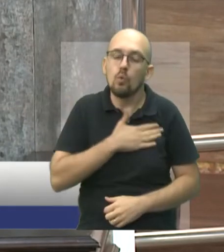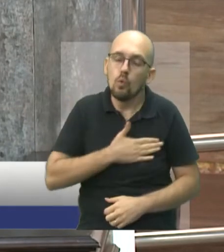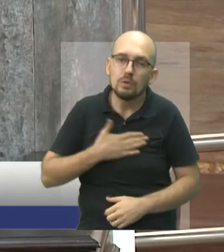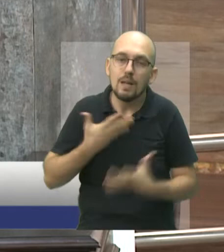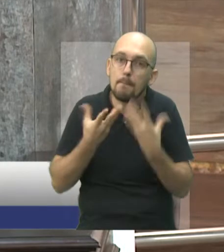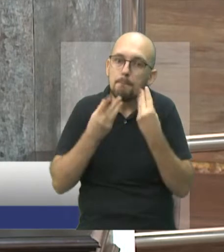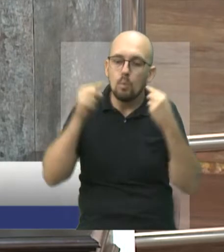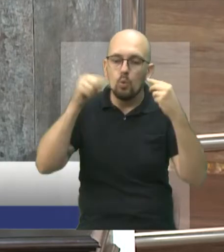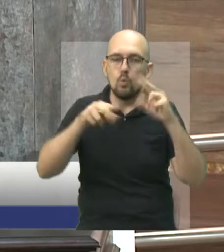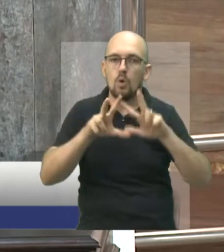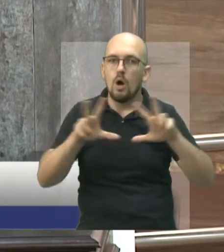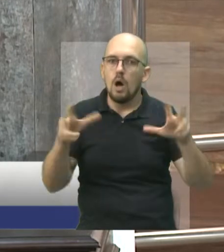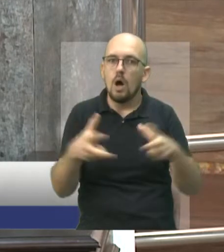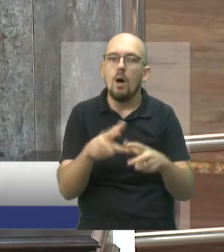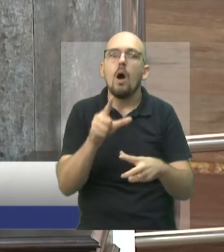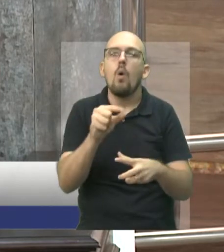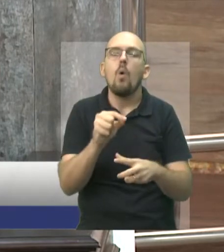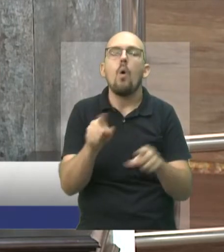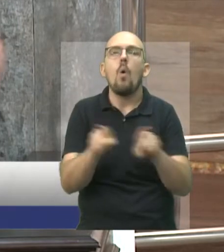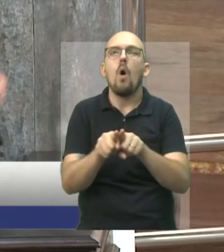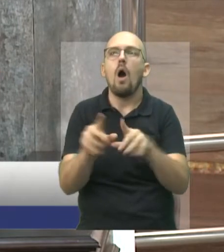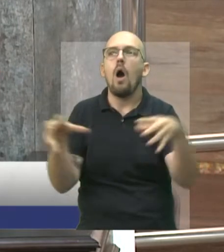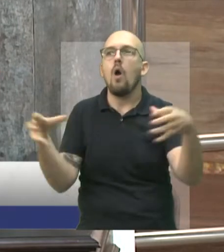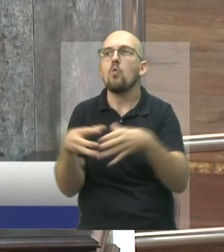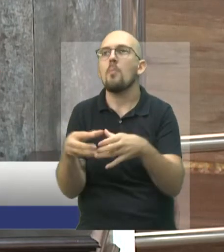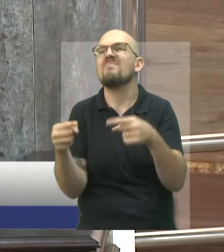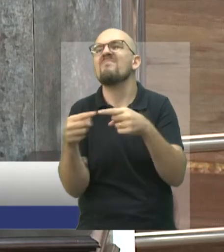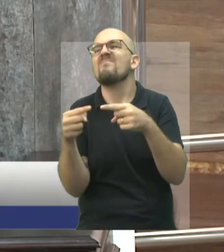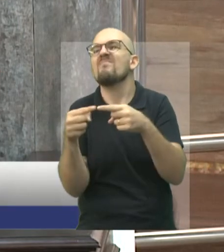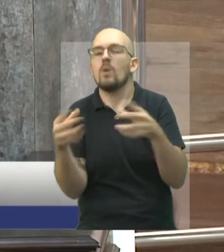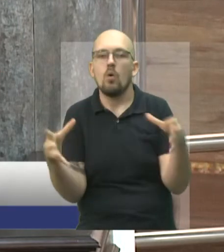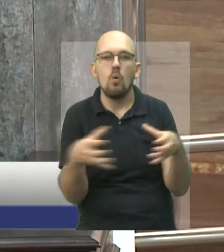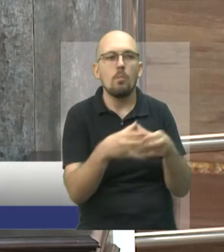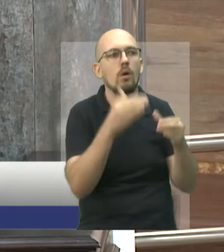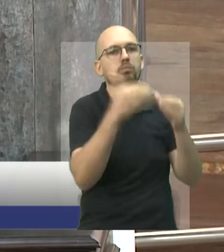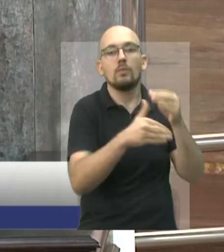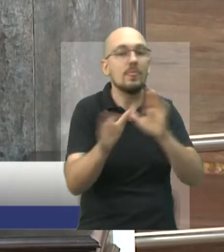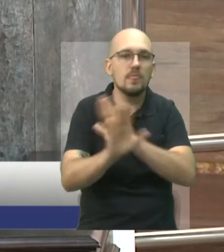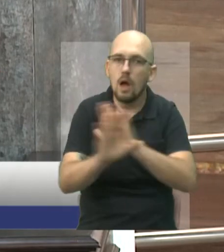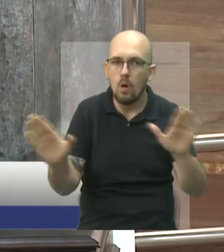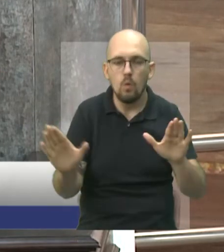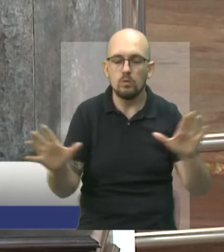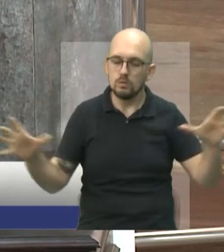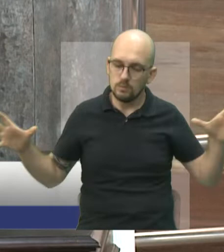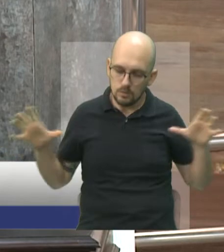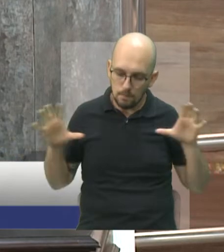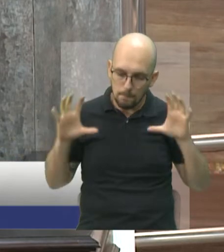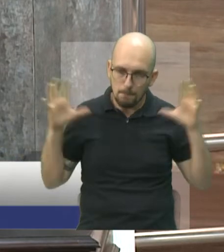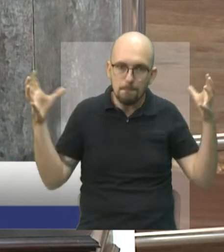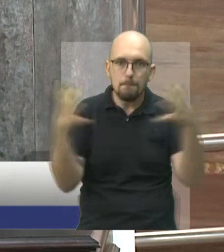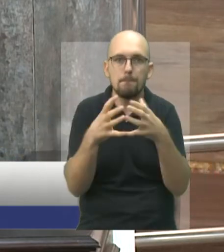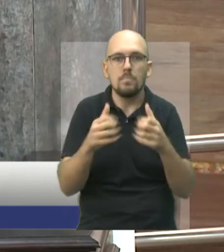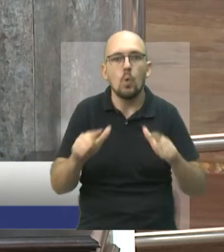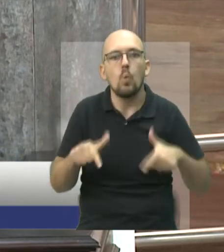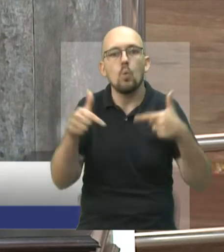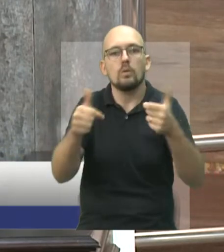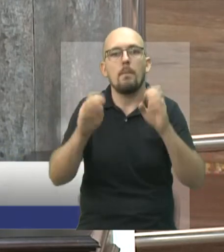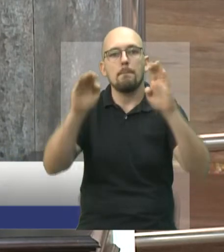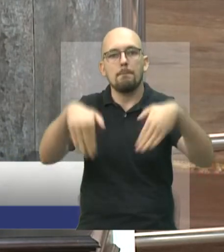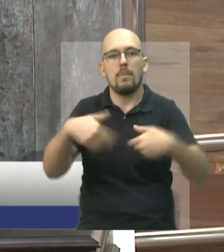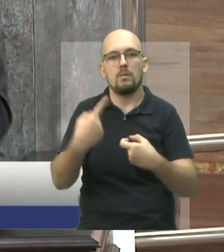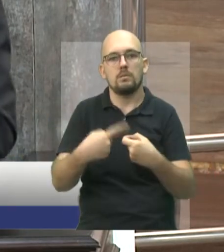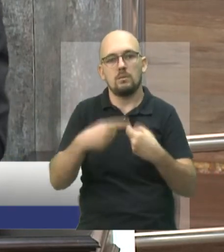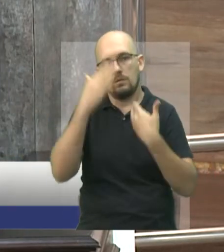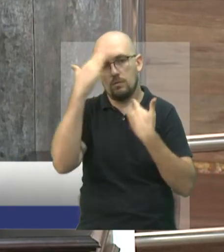essa casa hoje não tivesse mais situação e oposição, mas que todos nós lutássemos pelo bem da cidade.